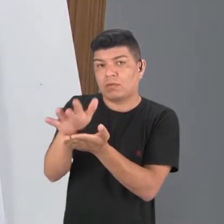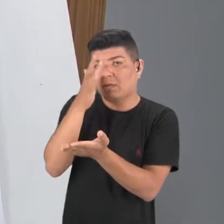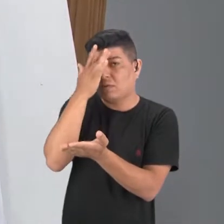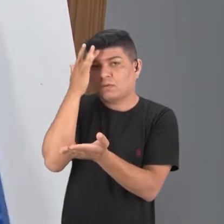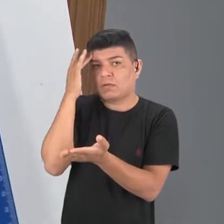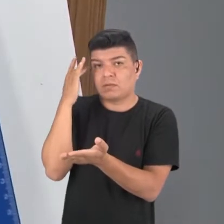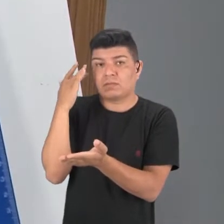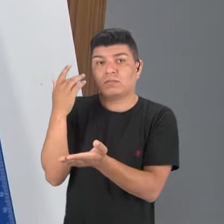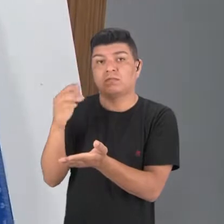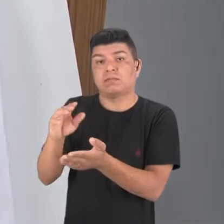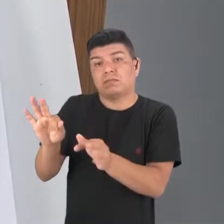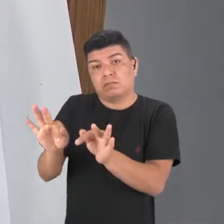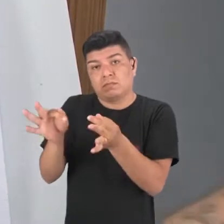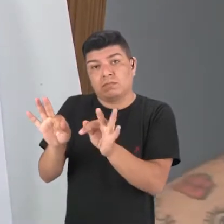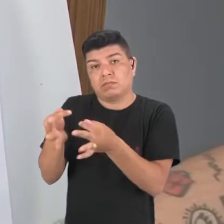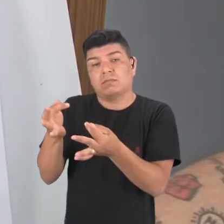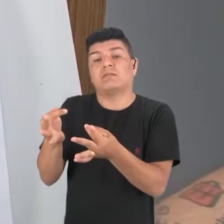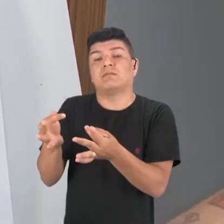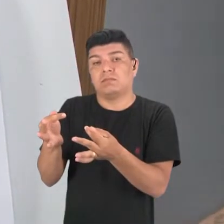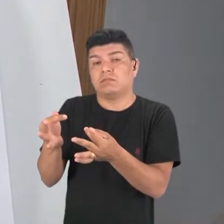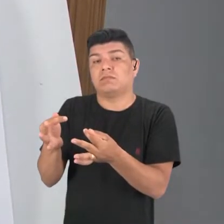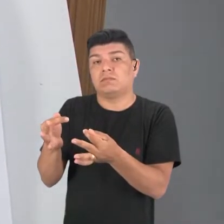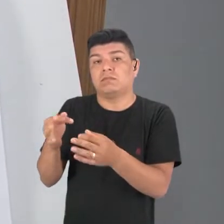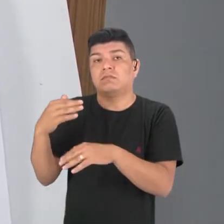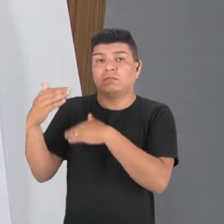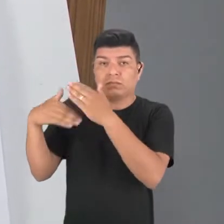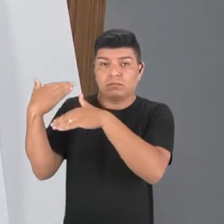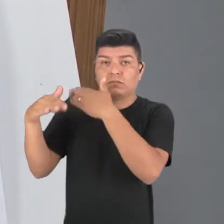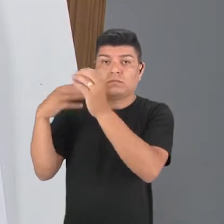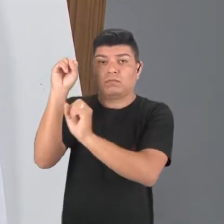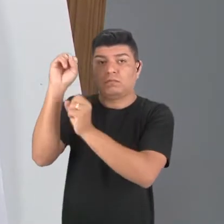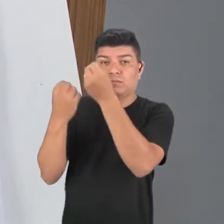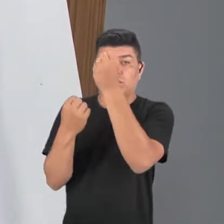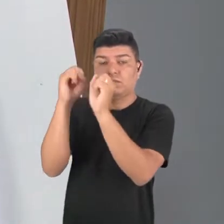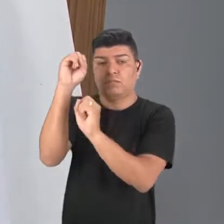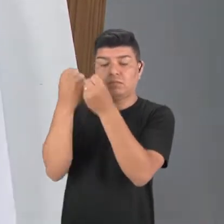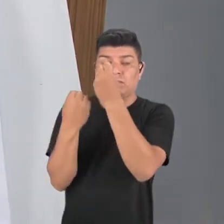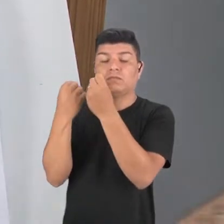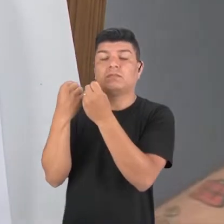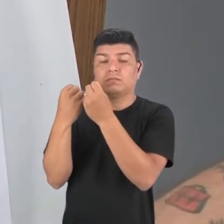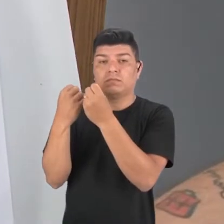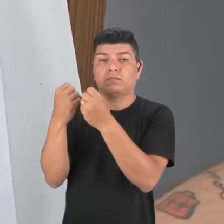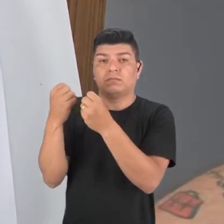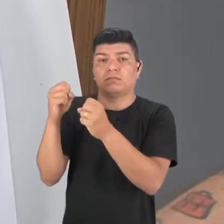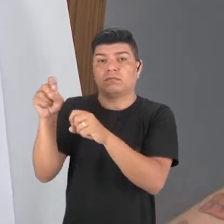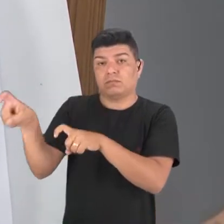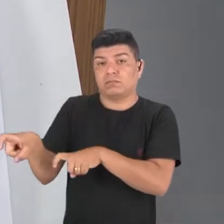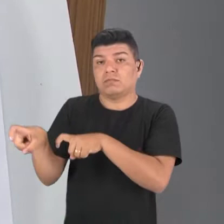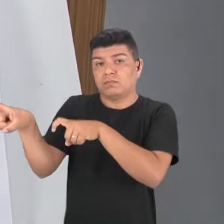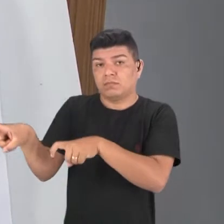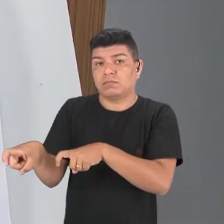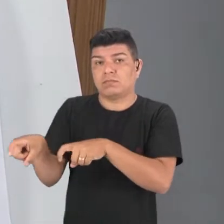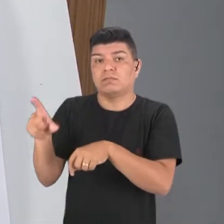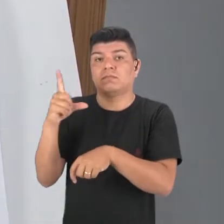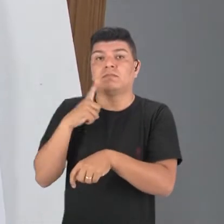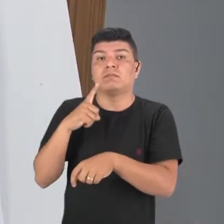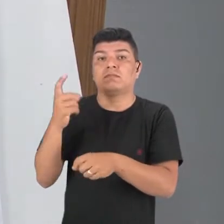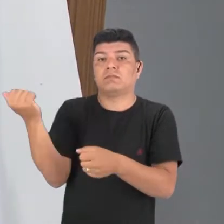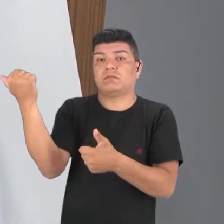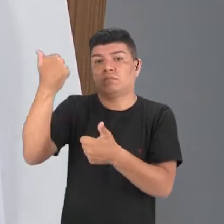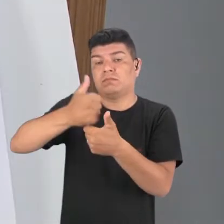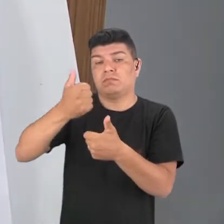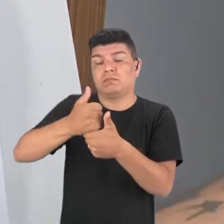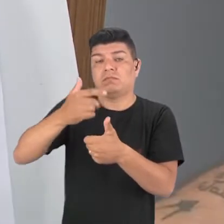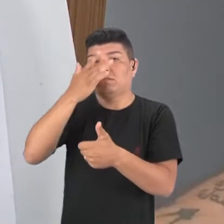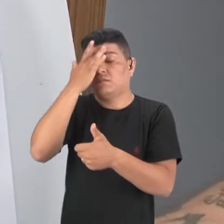produtores do campo. O intenso processo de mecanização das atividades agrícolas tem substituído a